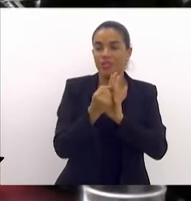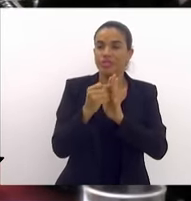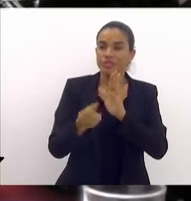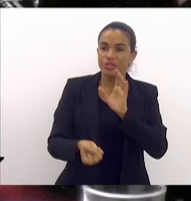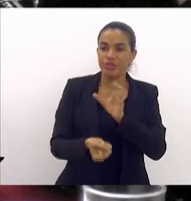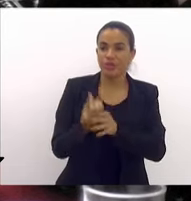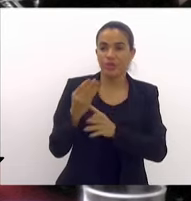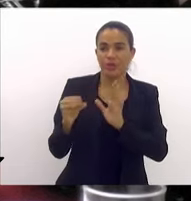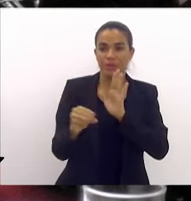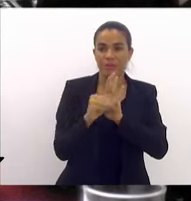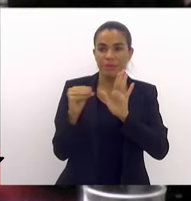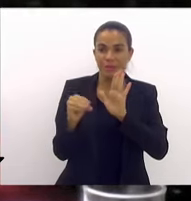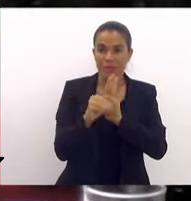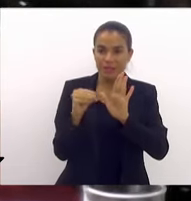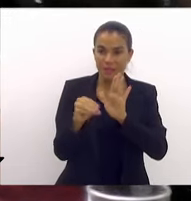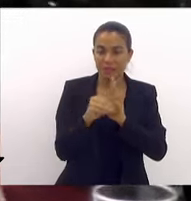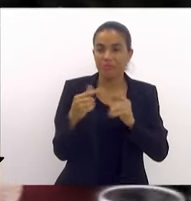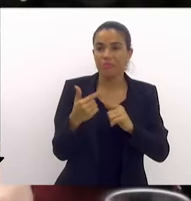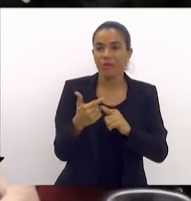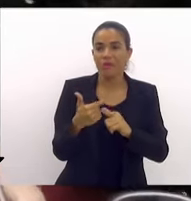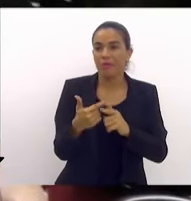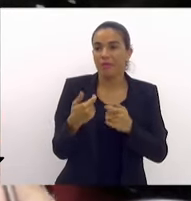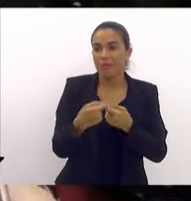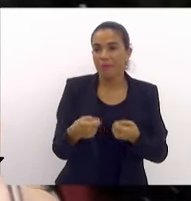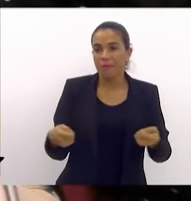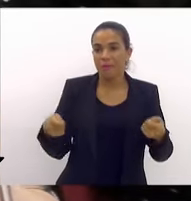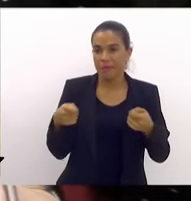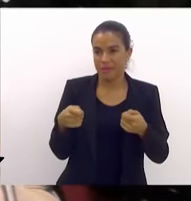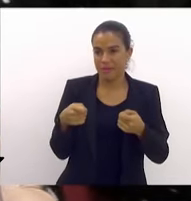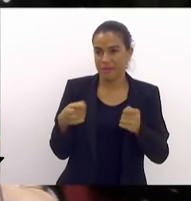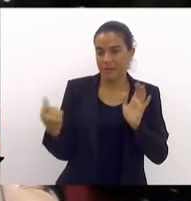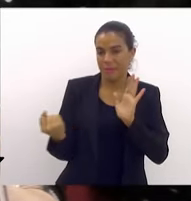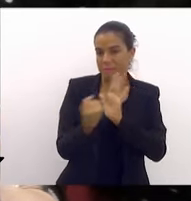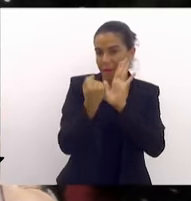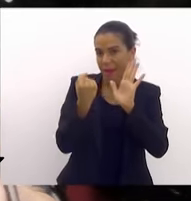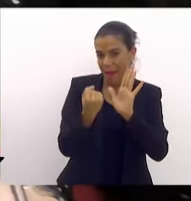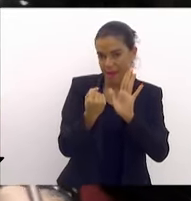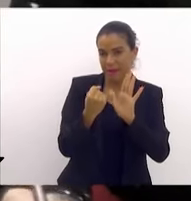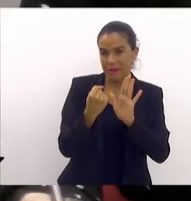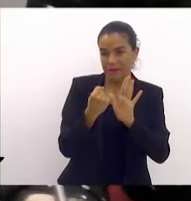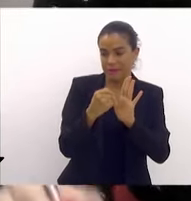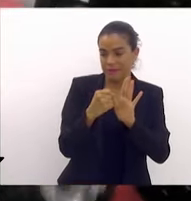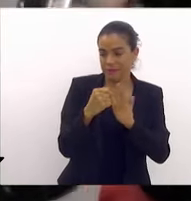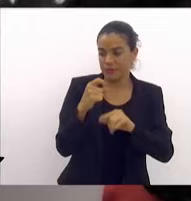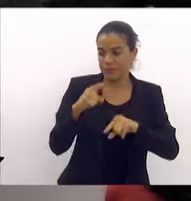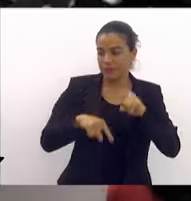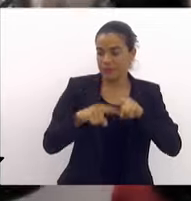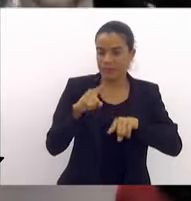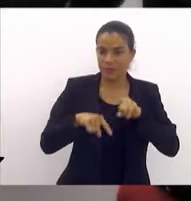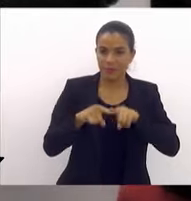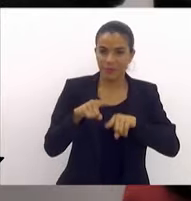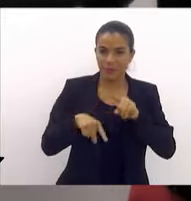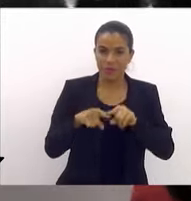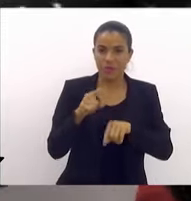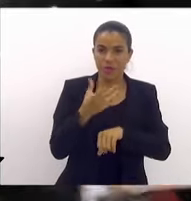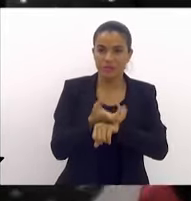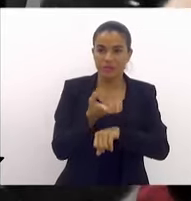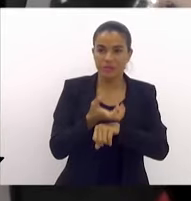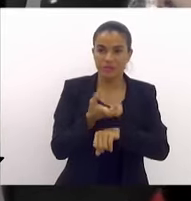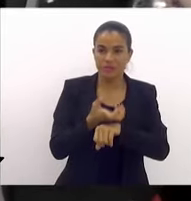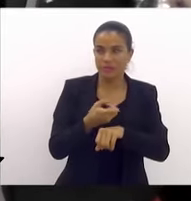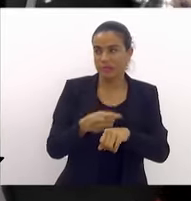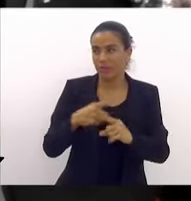emendas, porque aí a gente não precisa fazer referência a uma marca. Então, deixamos só os sensores de glicose.